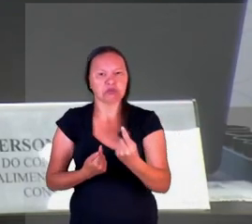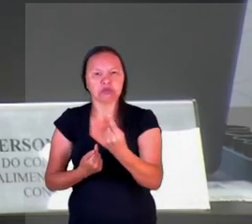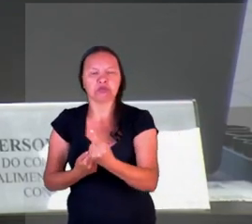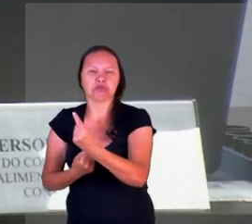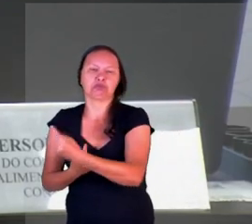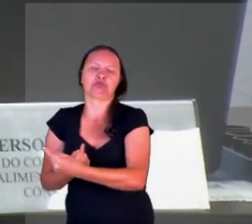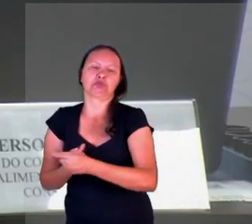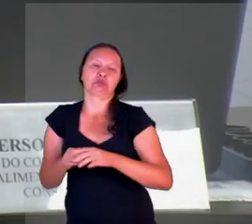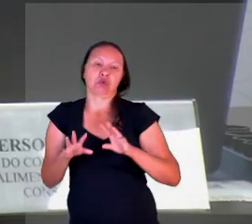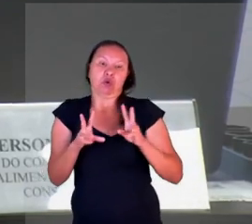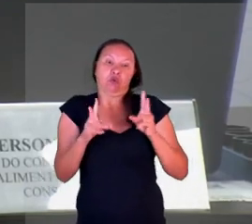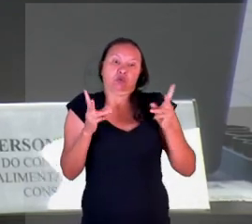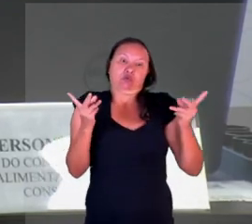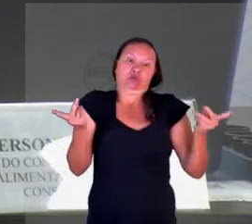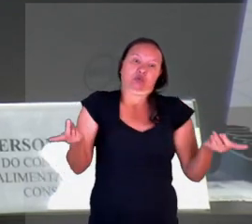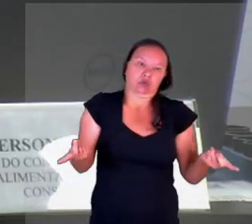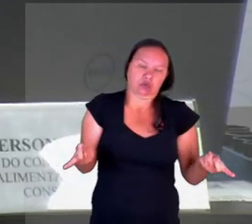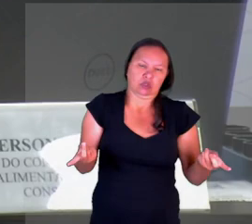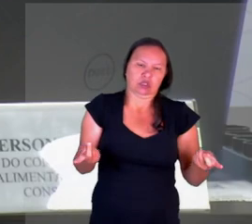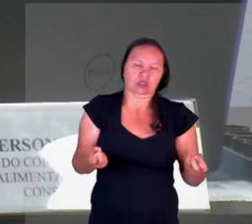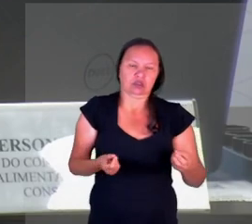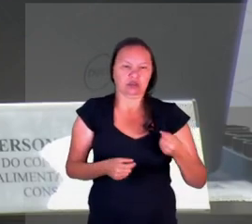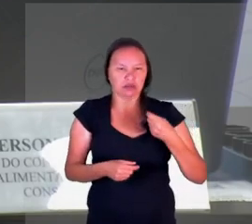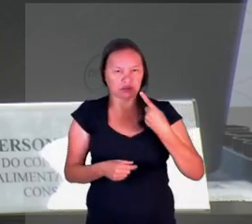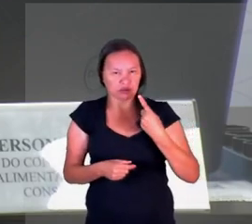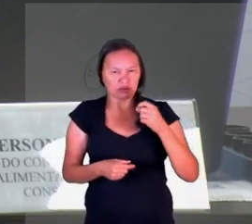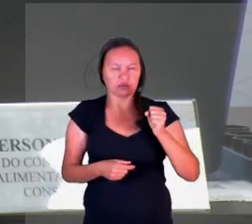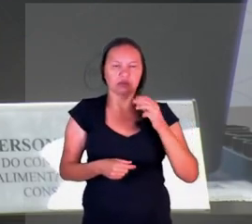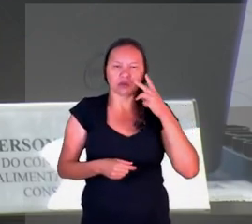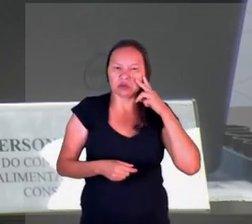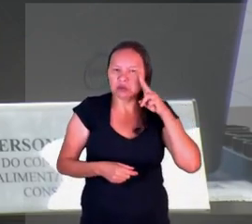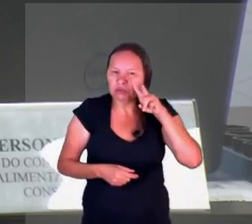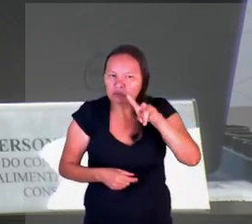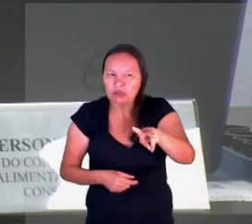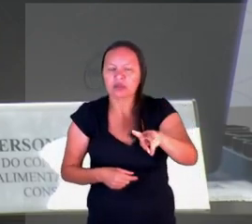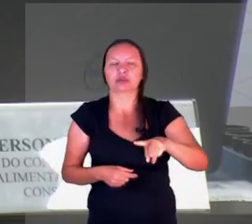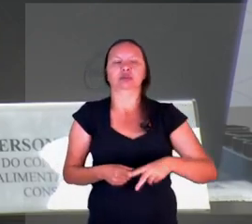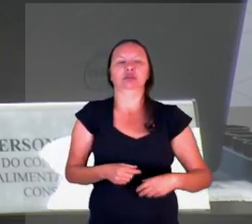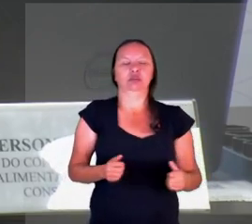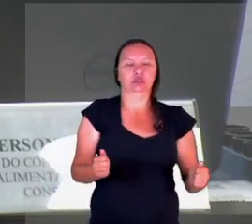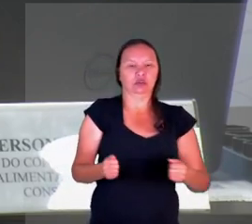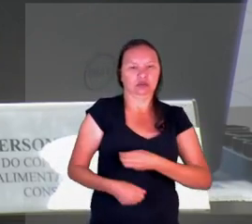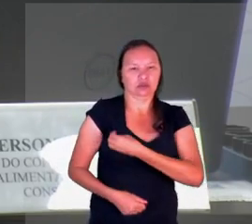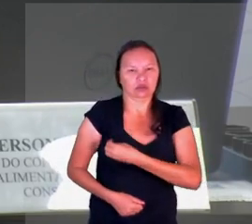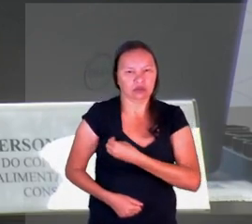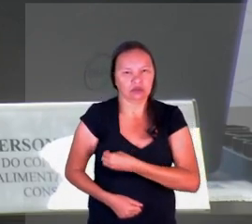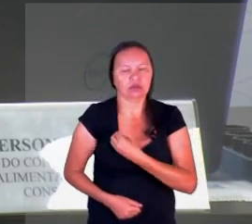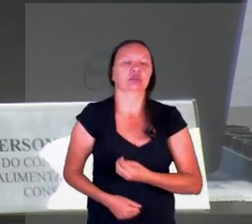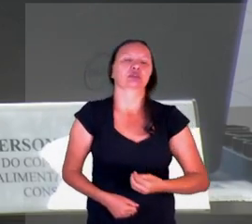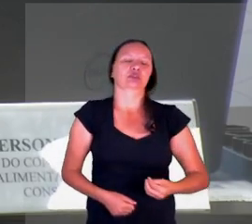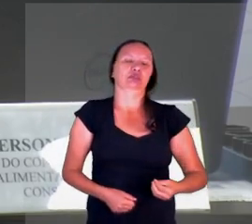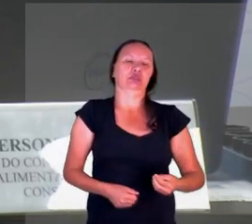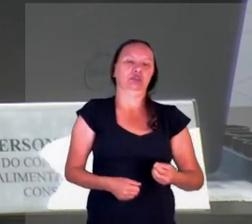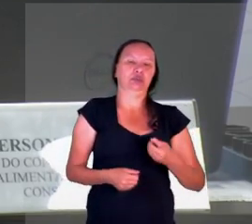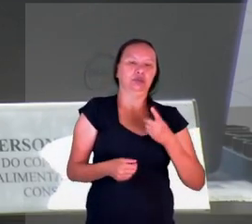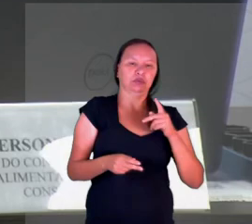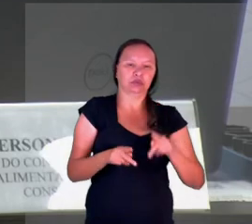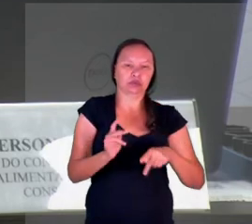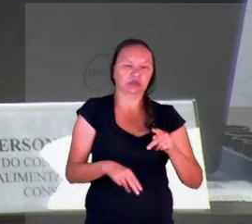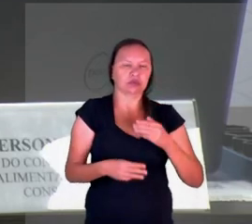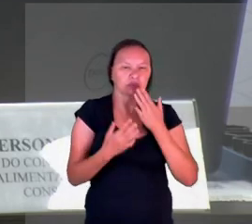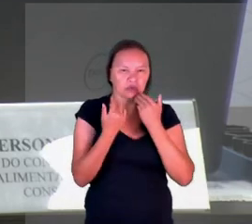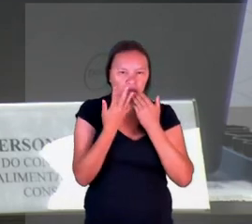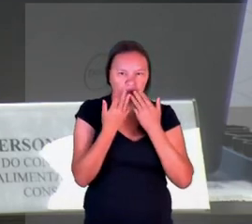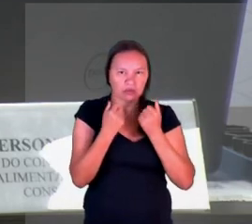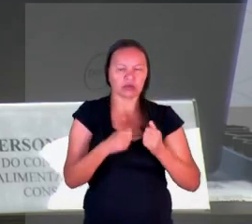daquilo que era necessário eh e aí a gente viu e e e conviveu com a situação de muitos eh em fila de